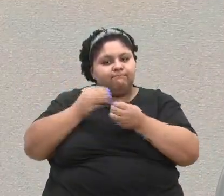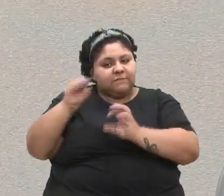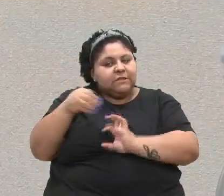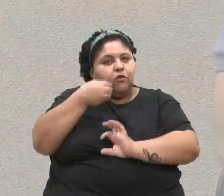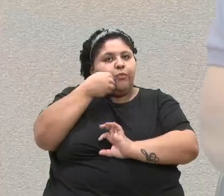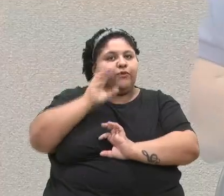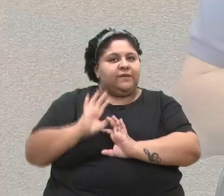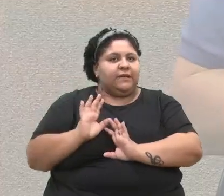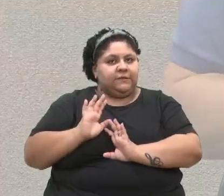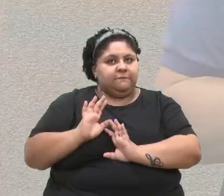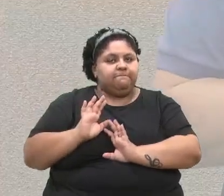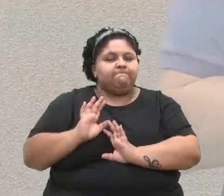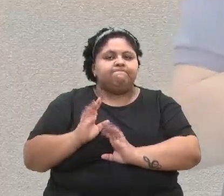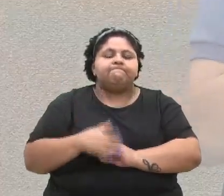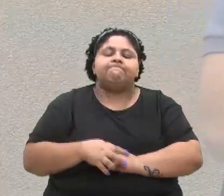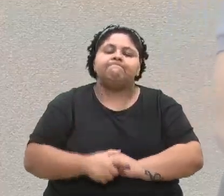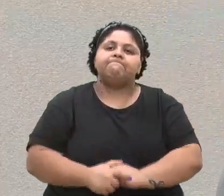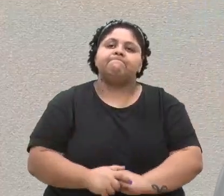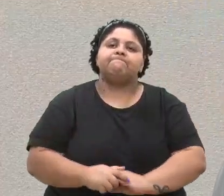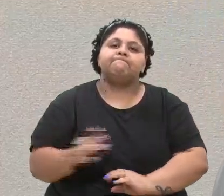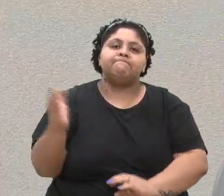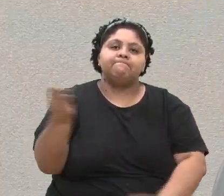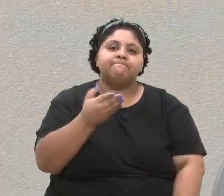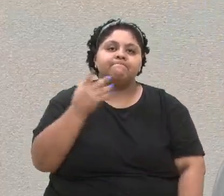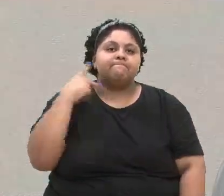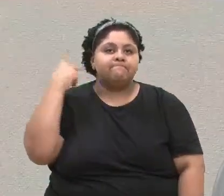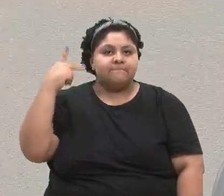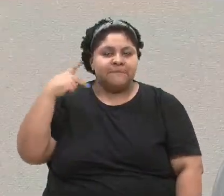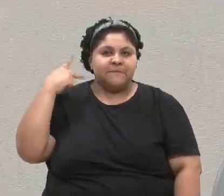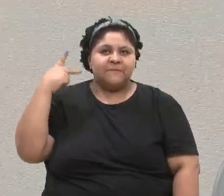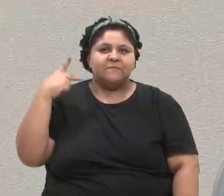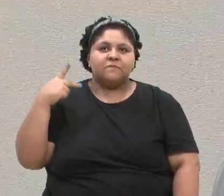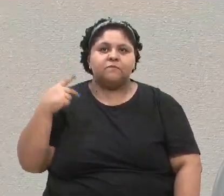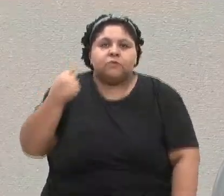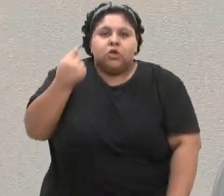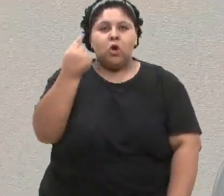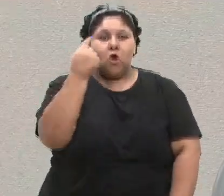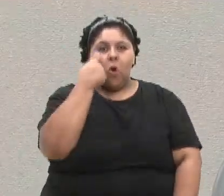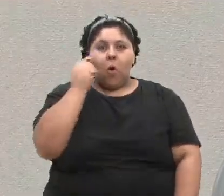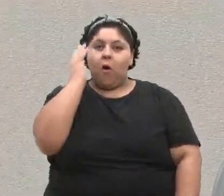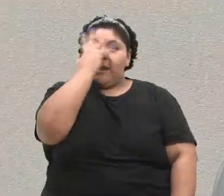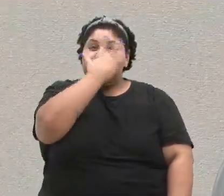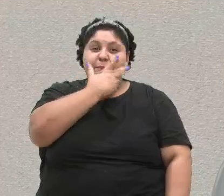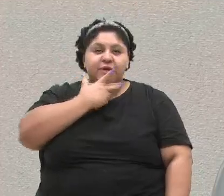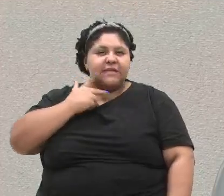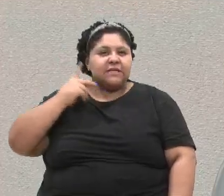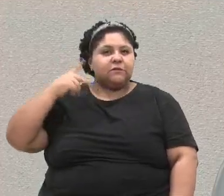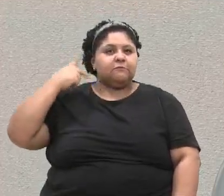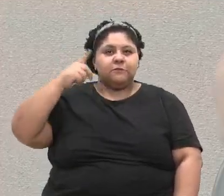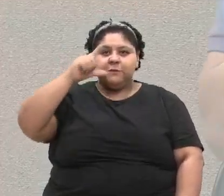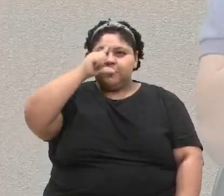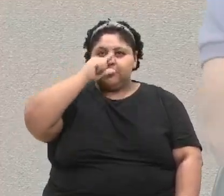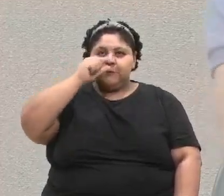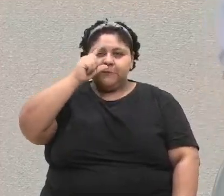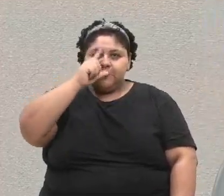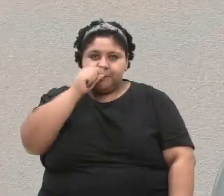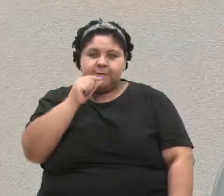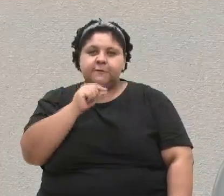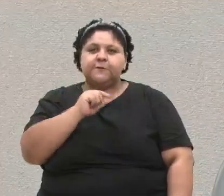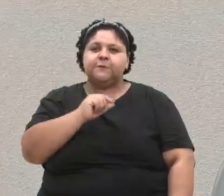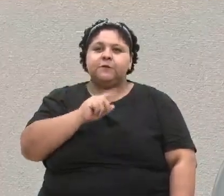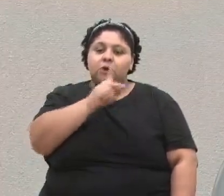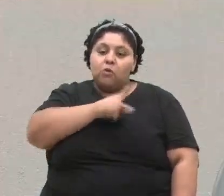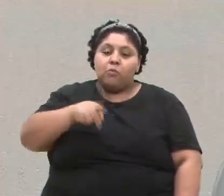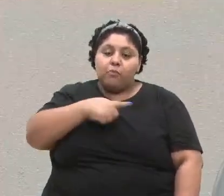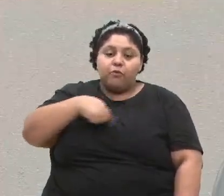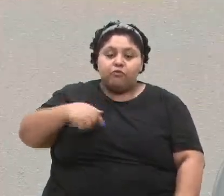oportunidade. Senhoras e senhores vereadores, olha que bonito o vereador Fantinel, vereador Zanquim,